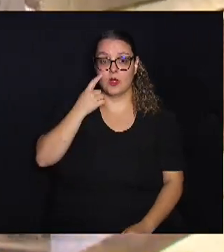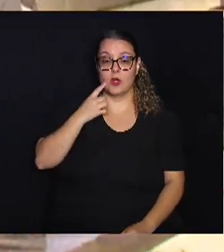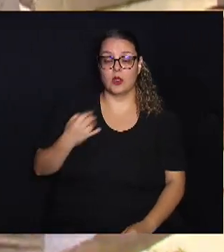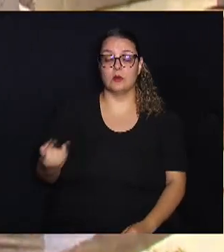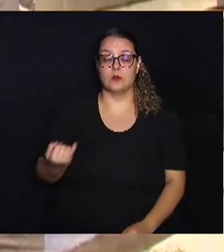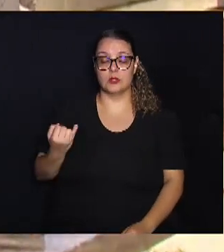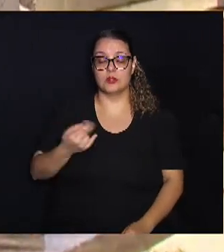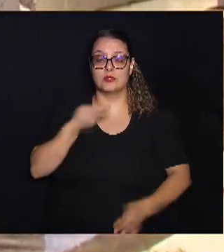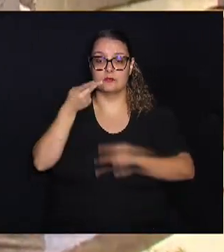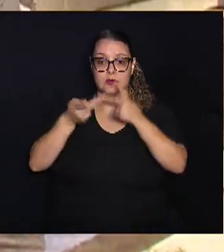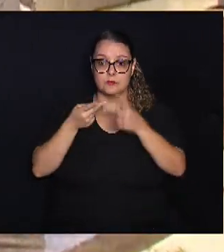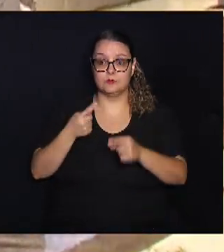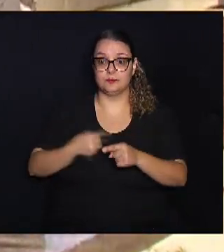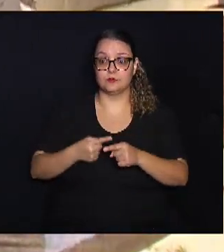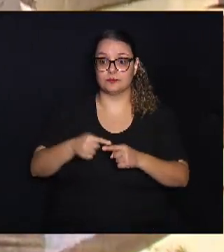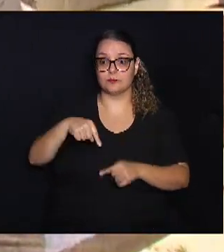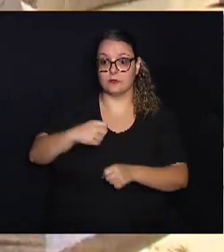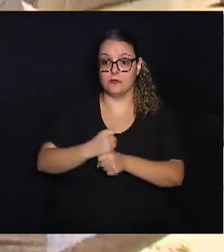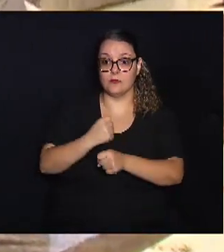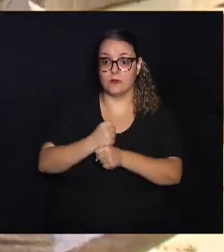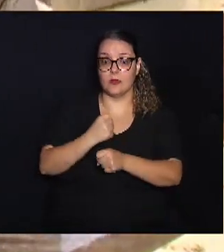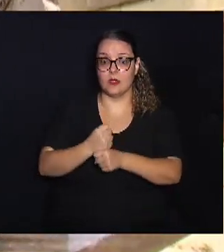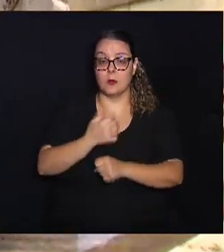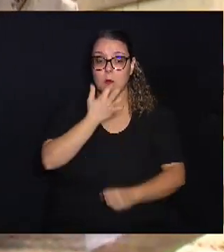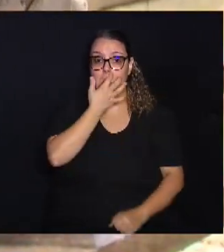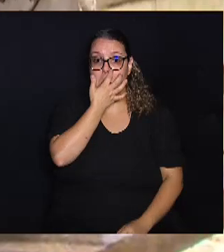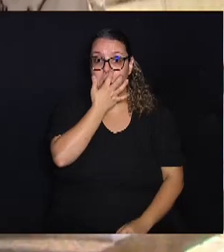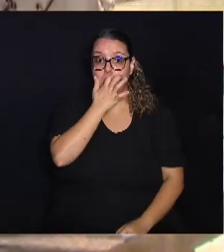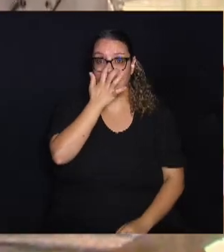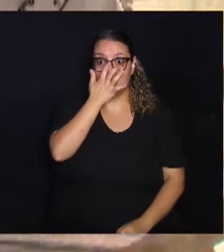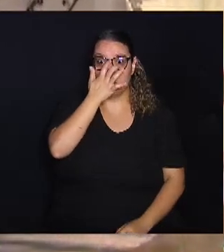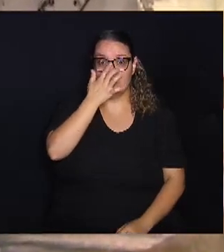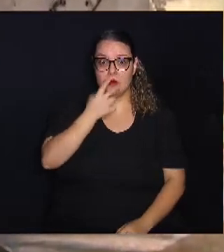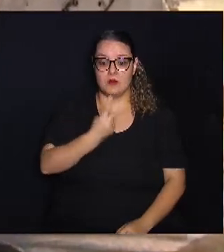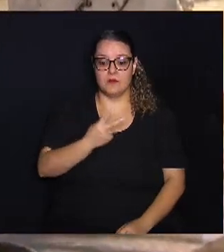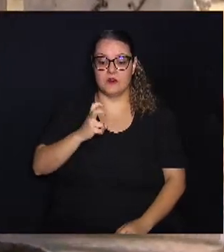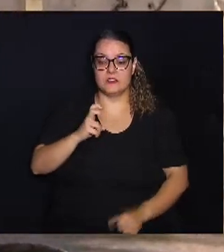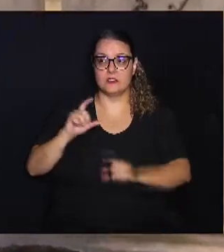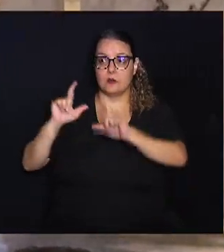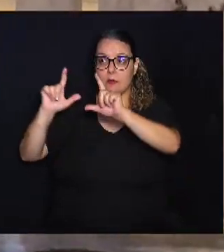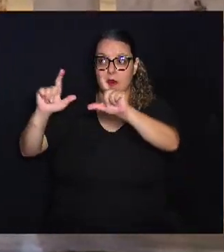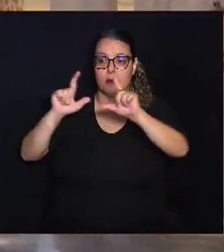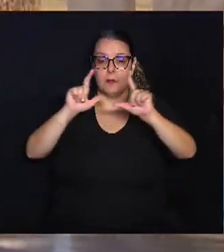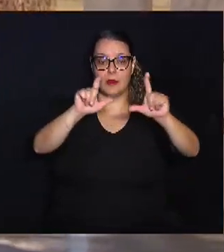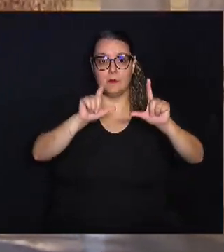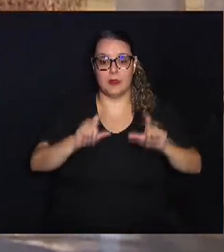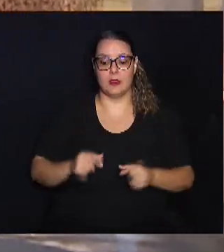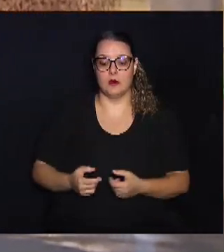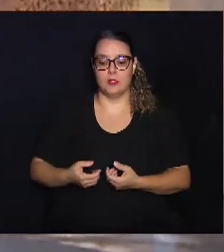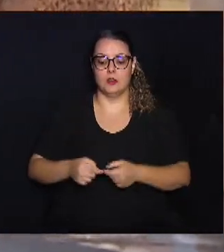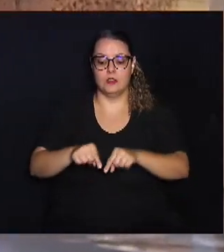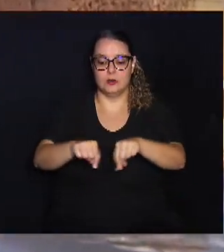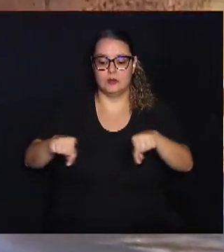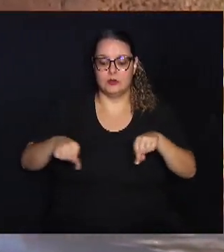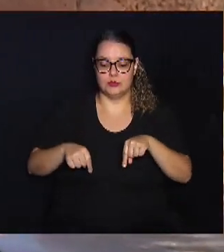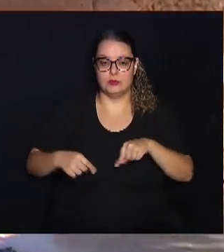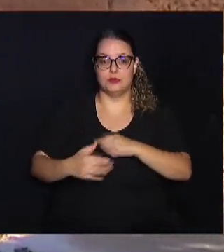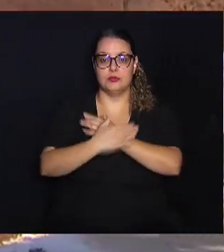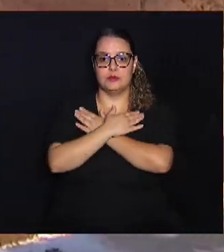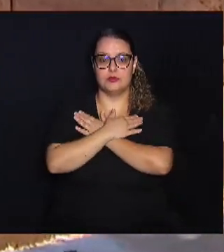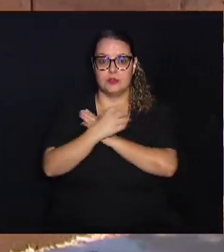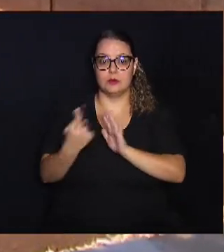falar para você, porque esse ano foi instalado 25 placas de identificação nos túmulos das pessoas